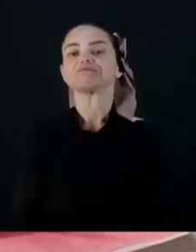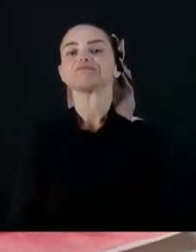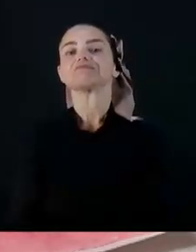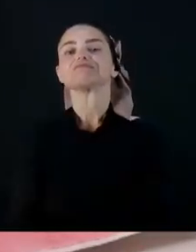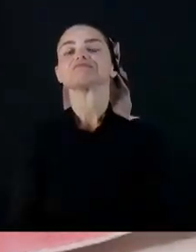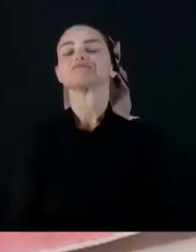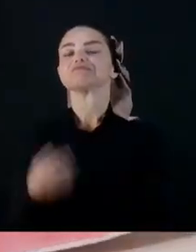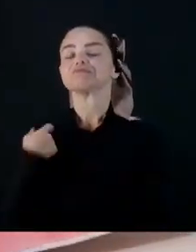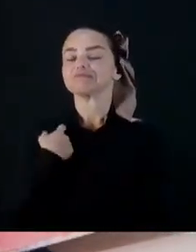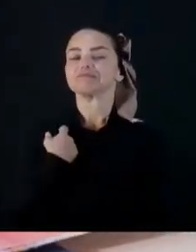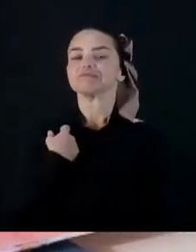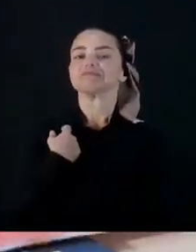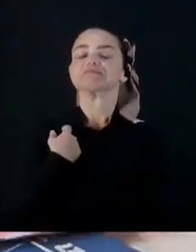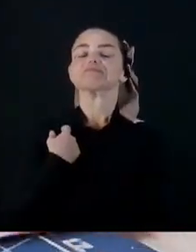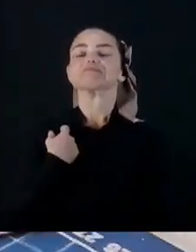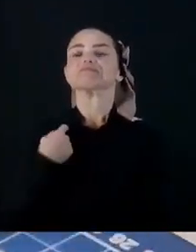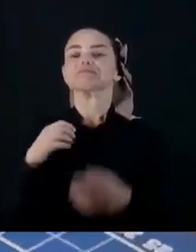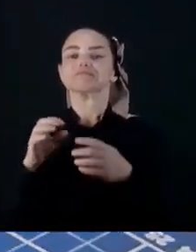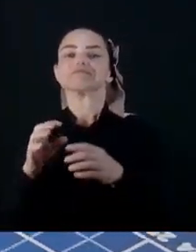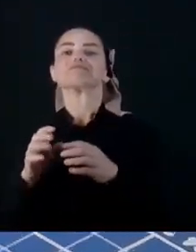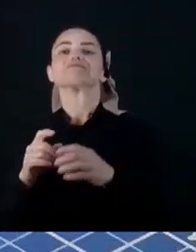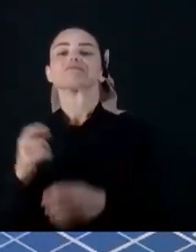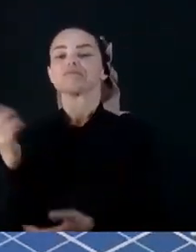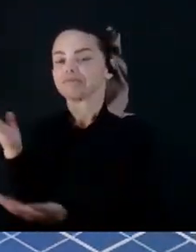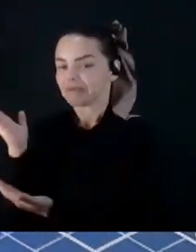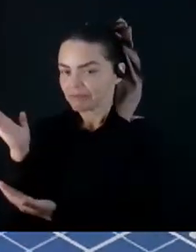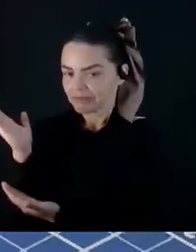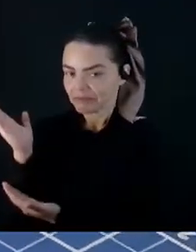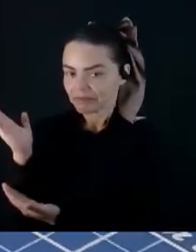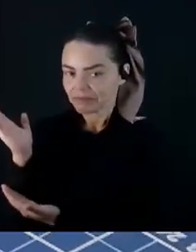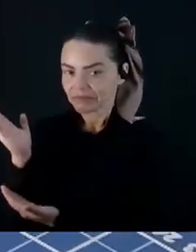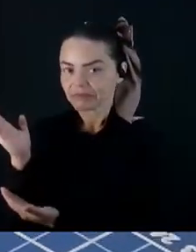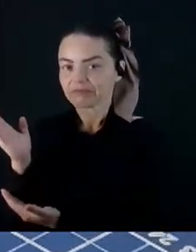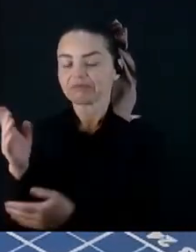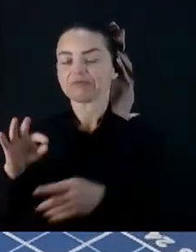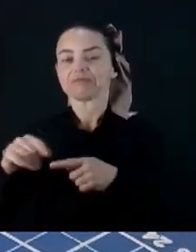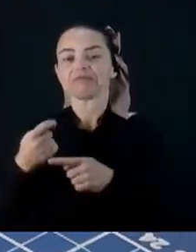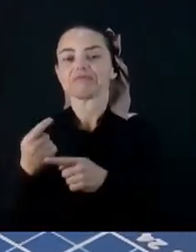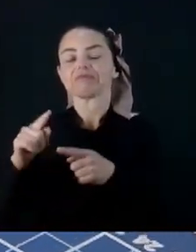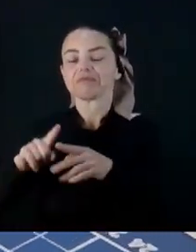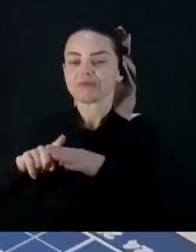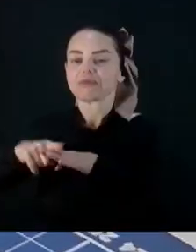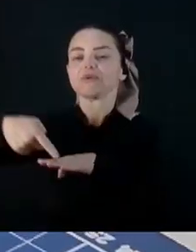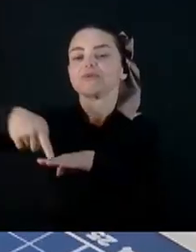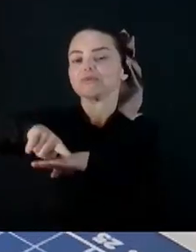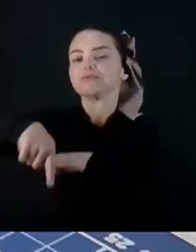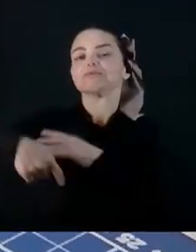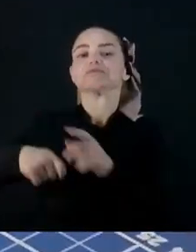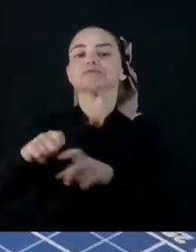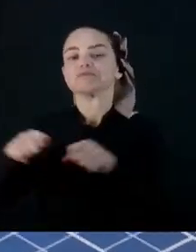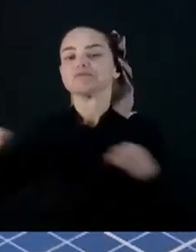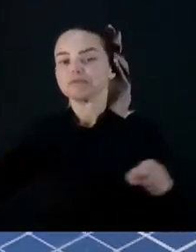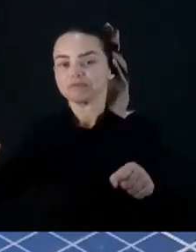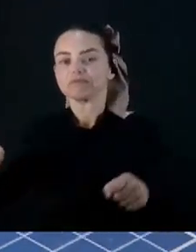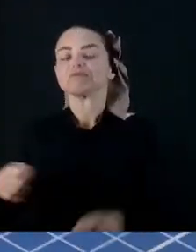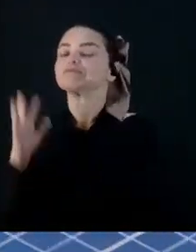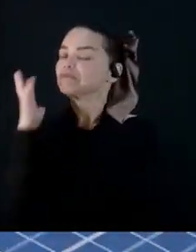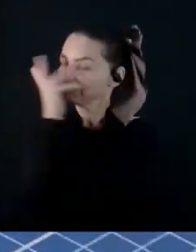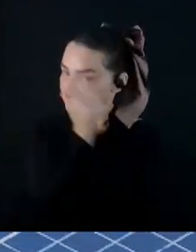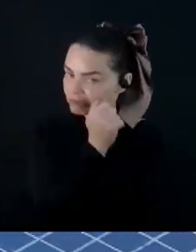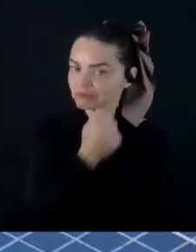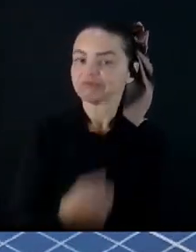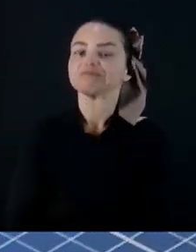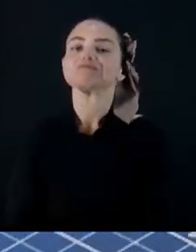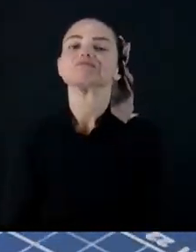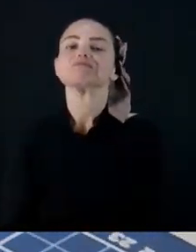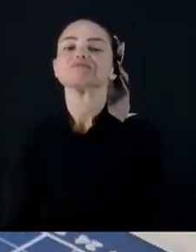prender esse fio? Isso, a gente prende, a gente trava ele. Você poderia só dar um nó, né? E também Mas bem fica mais feita, bonitinho, né? Fica mais bonitinho. Uhum. Eu